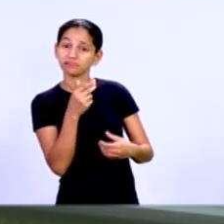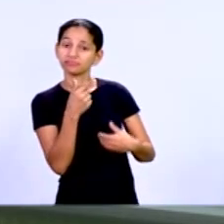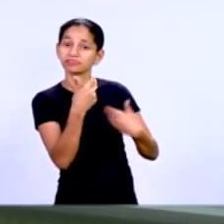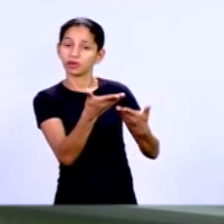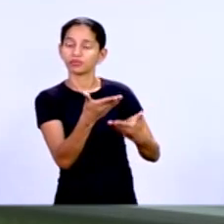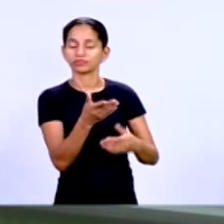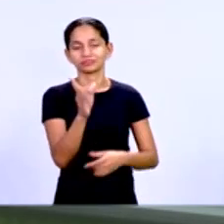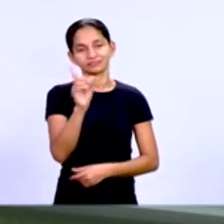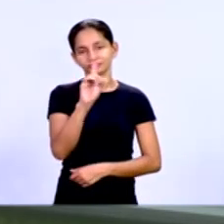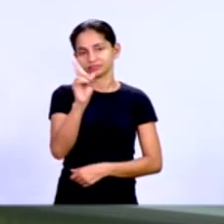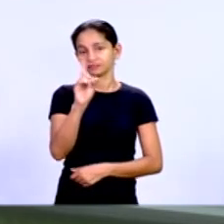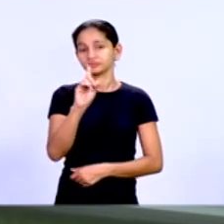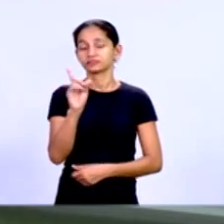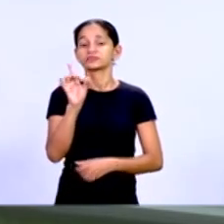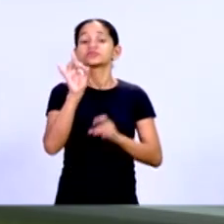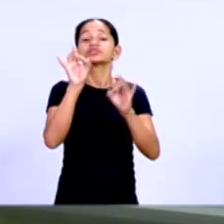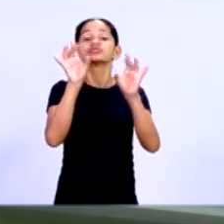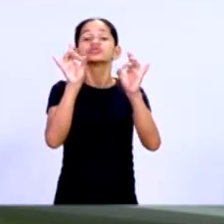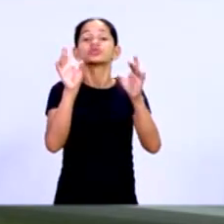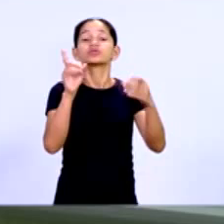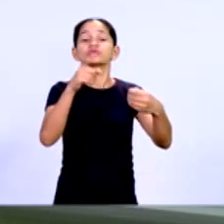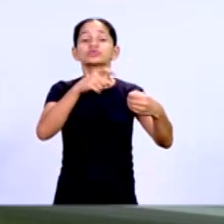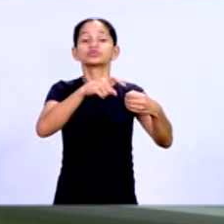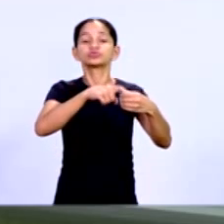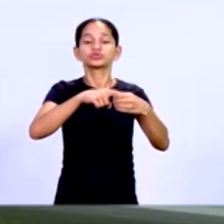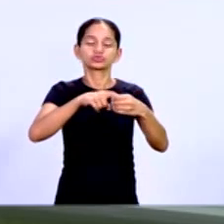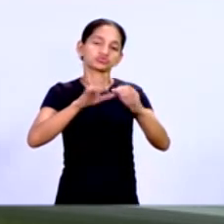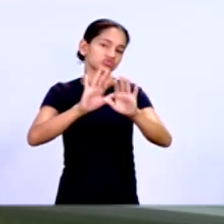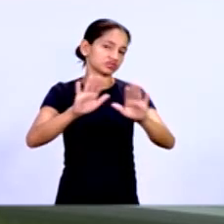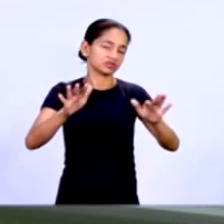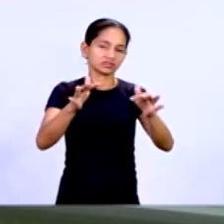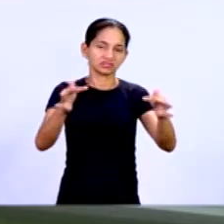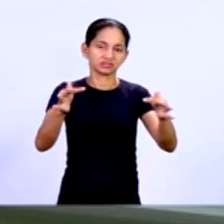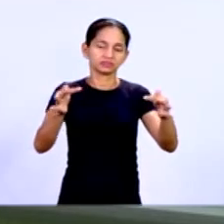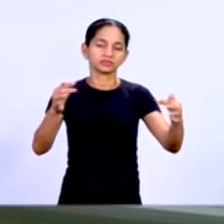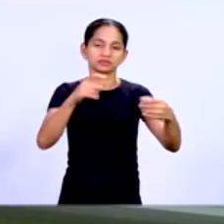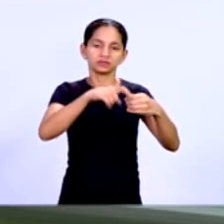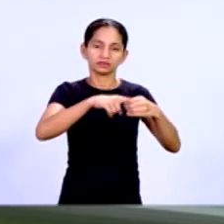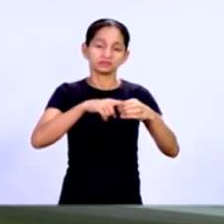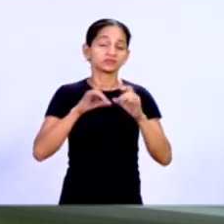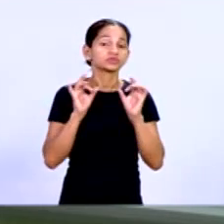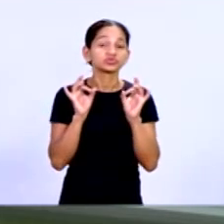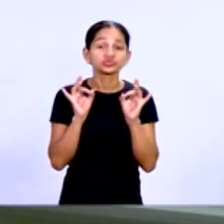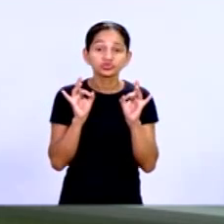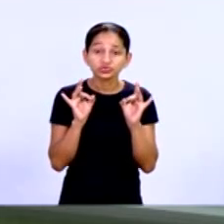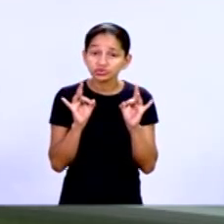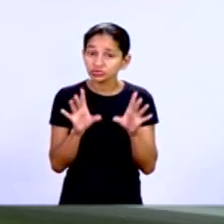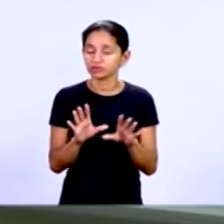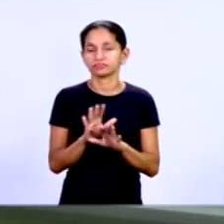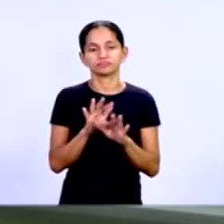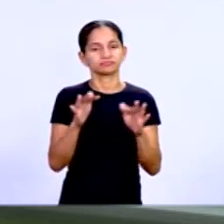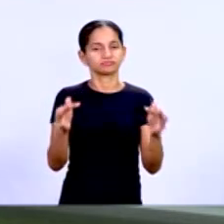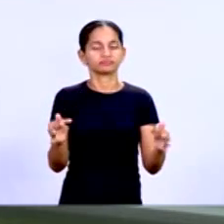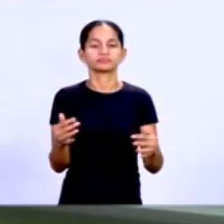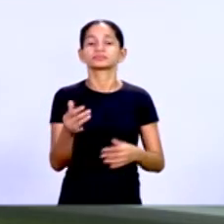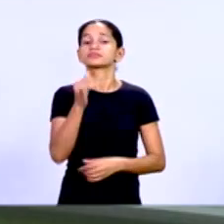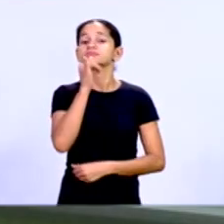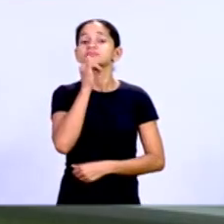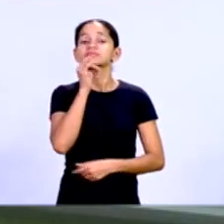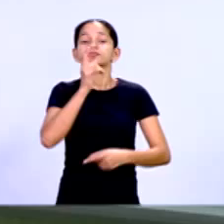sócio. A empresa abre o capital, lembrando, né, que essa abertura de capital ela é feita